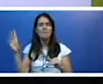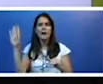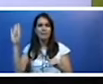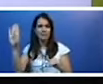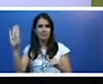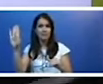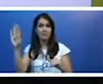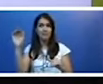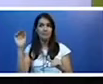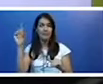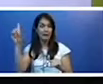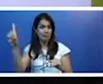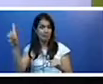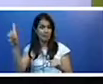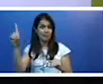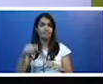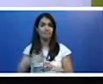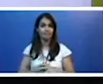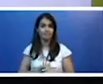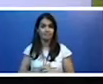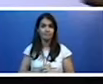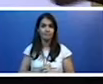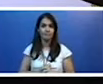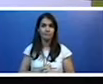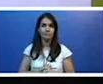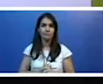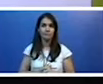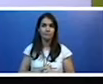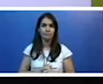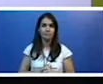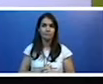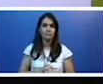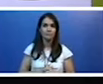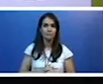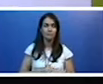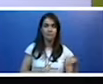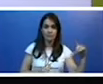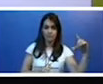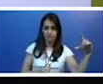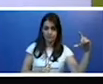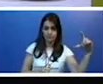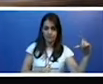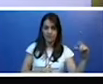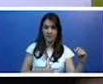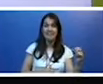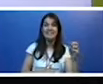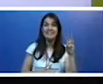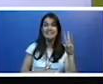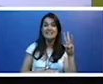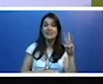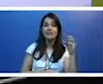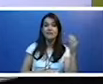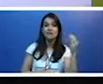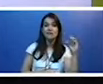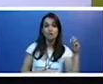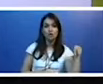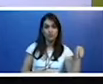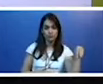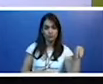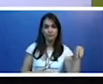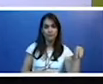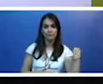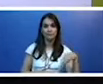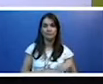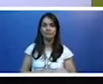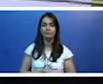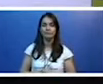C para D? Novamente, a figura C tem 3